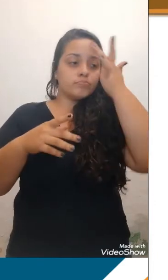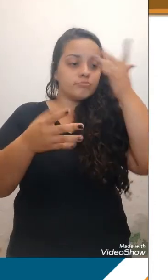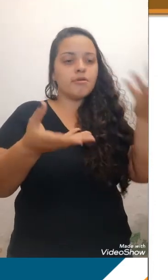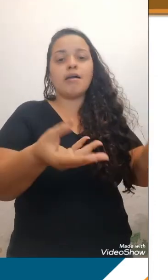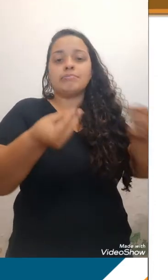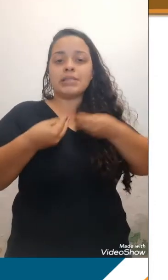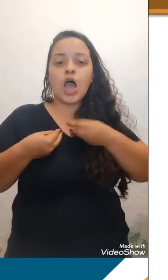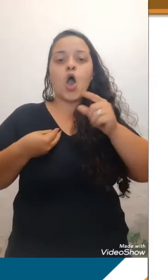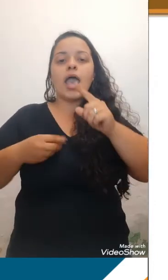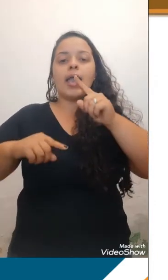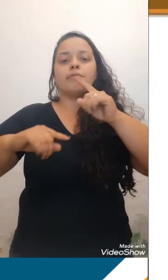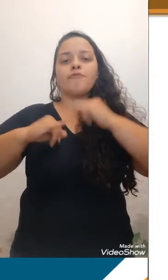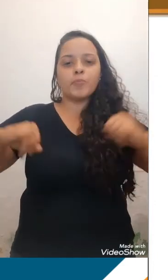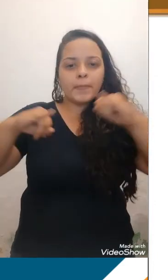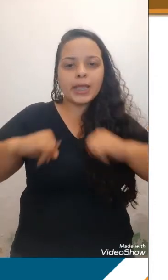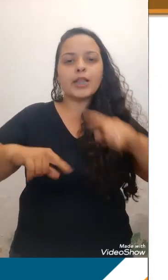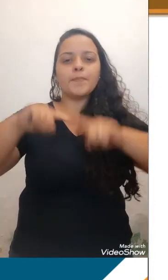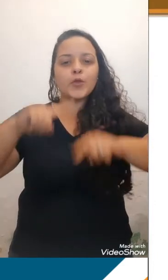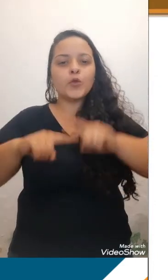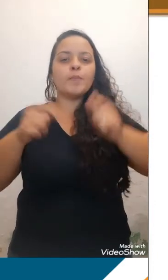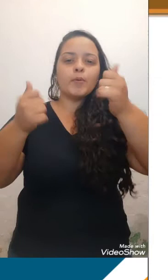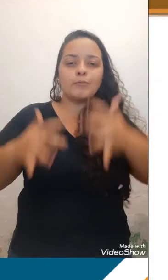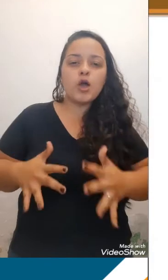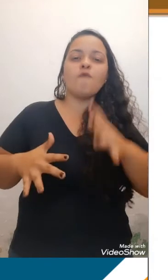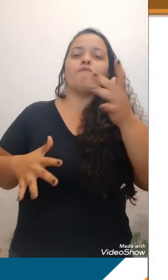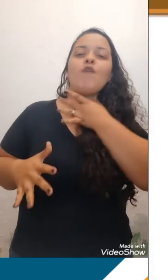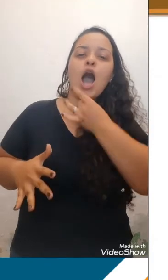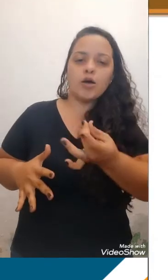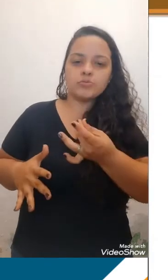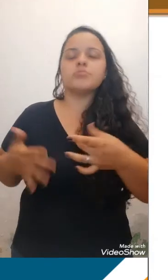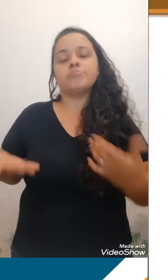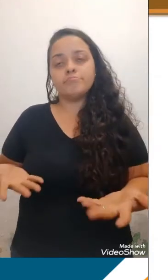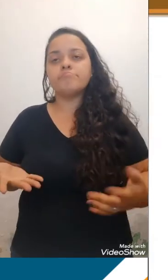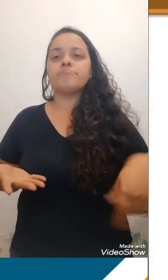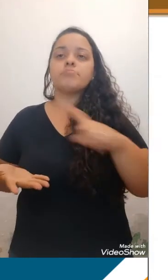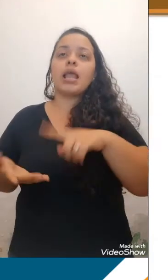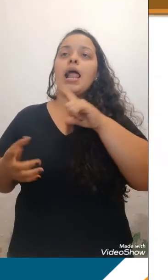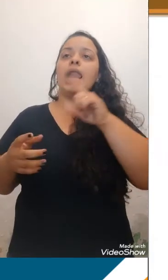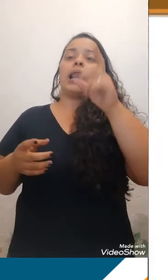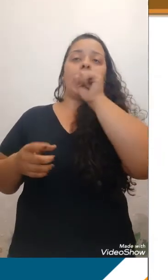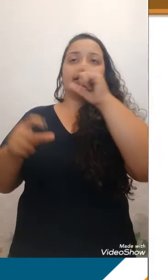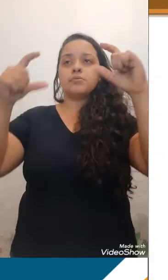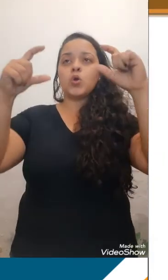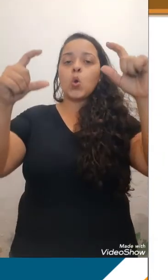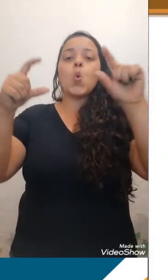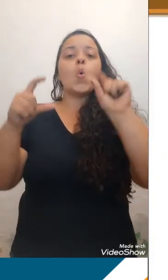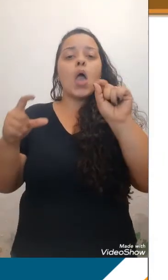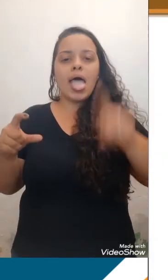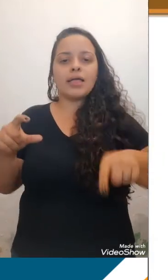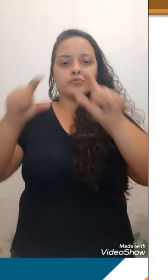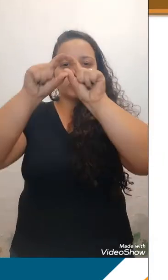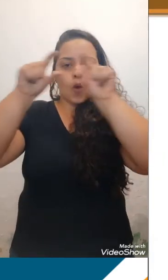o usuário produtos que ele procura, utilizando promoções falsas. Então, vamos lá. Em laranja, novamente, o